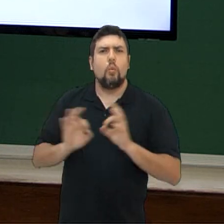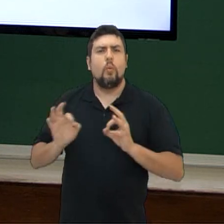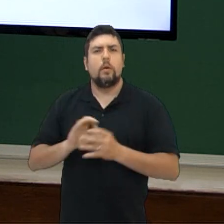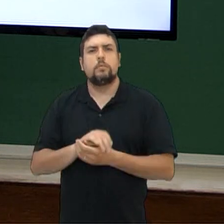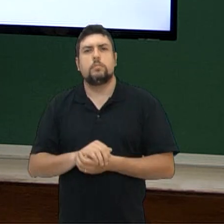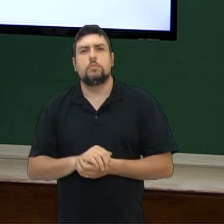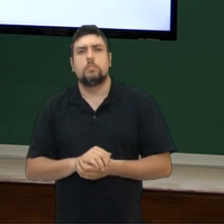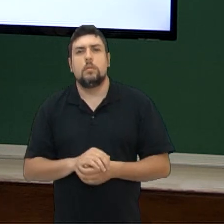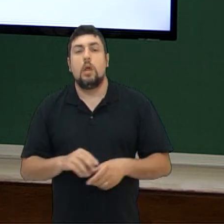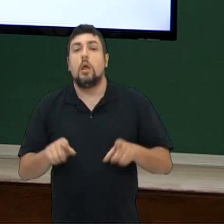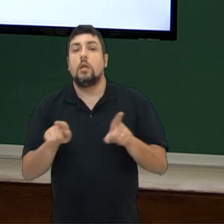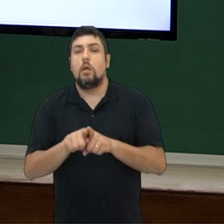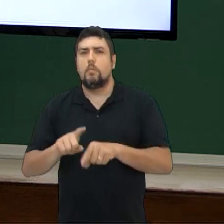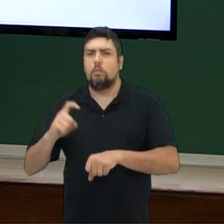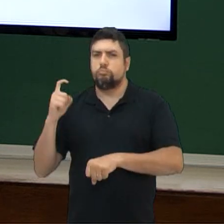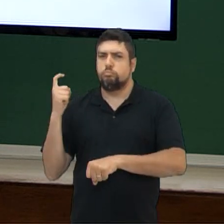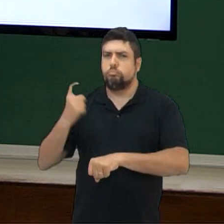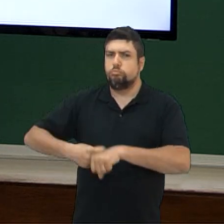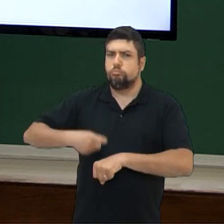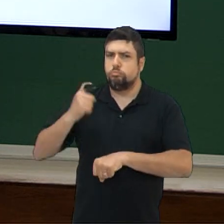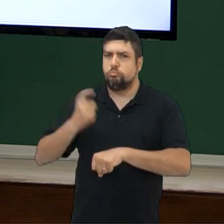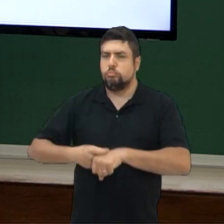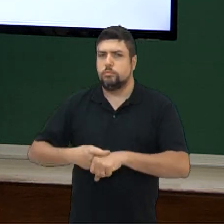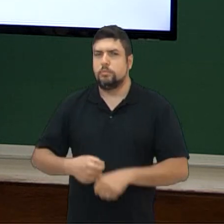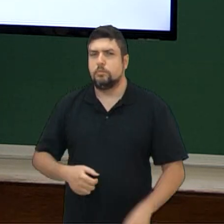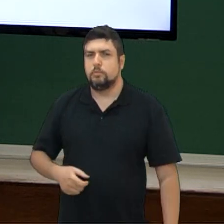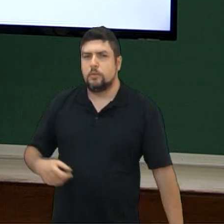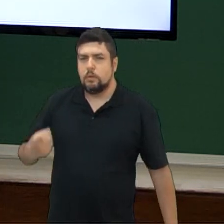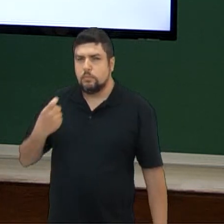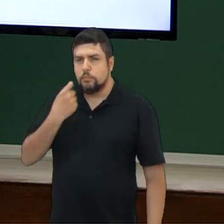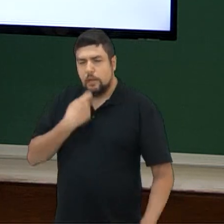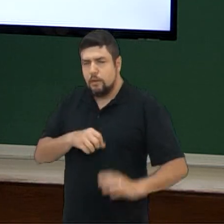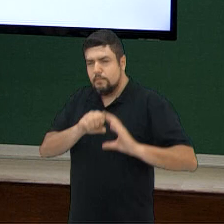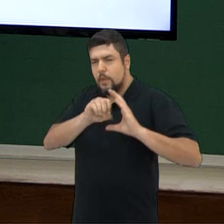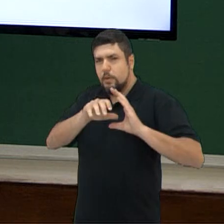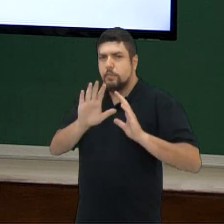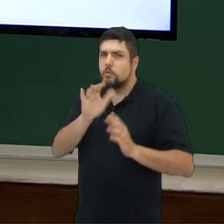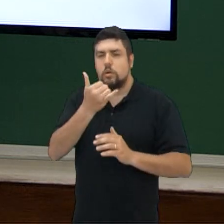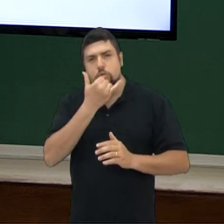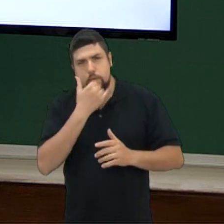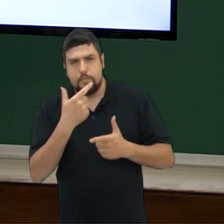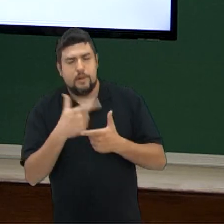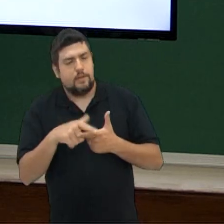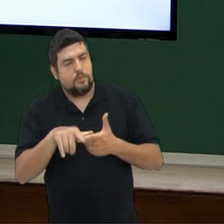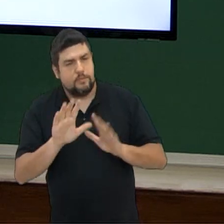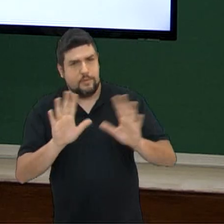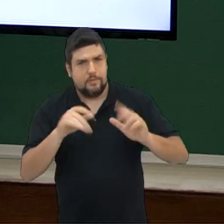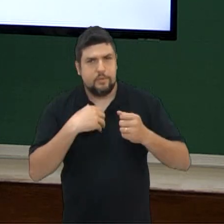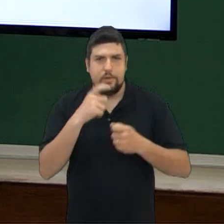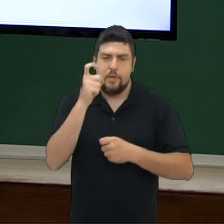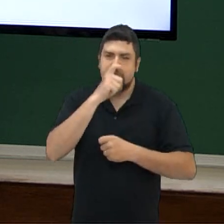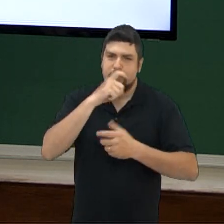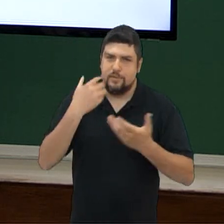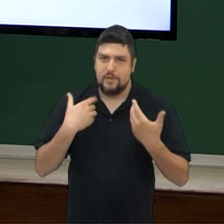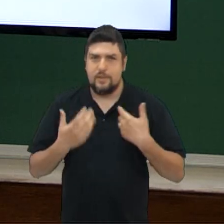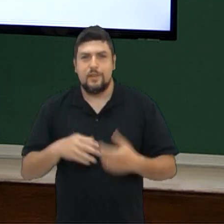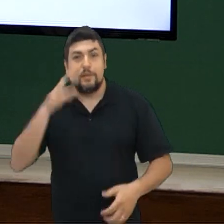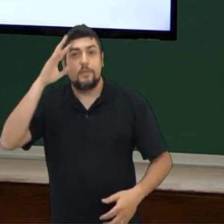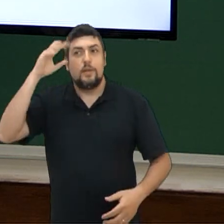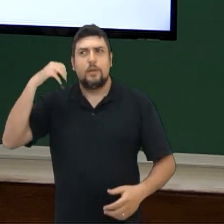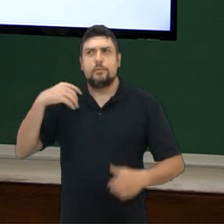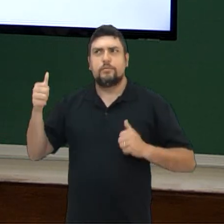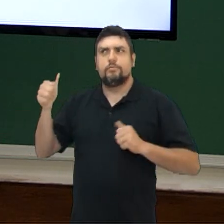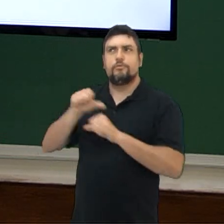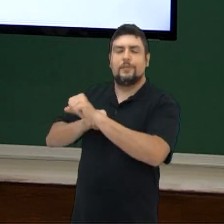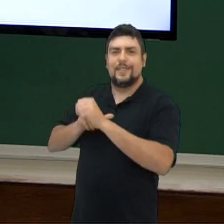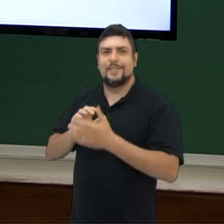Tenacidade, dureza, sexta no Globo Repórter. Mentira, galera, sempre quis fazer isso. Imagine eu lá naquela propaganda. Que loucura, que